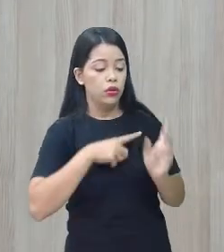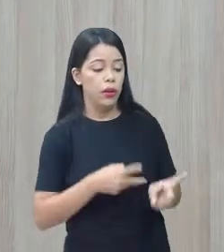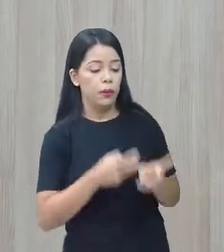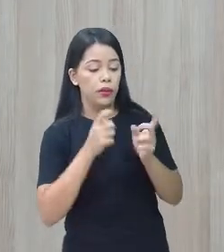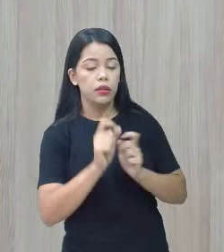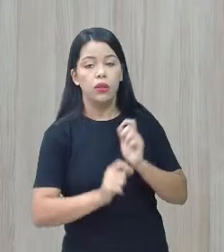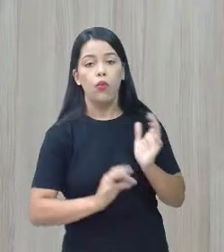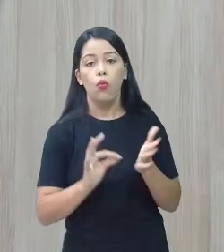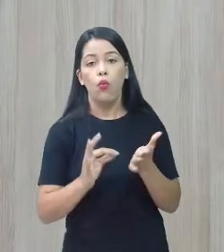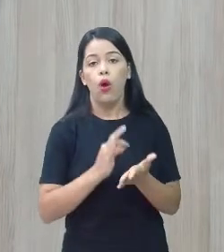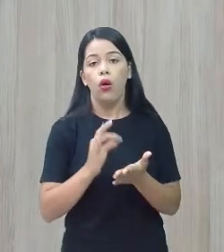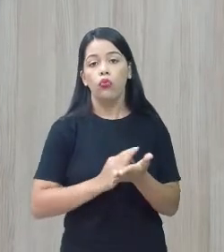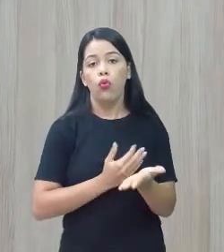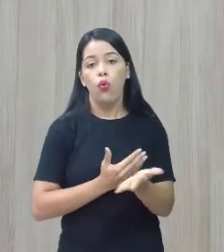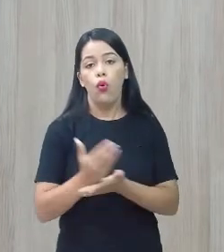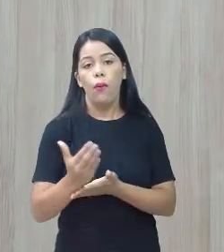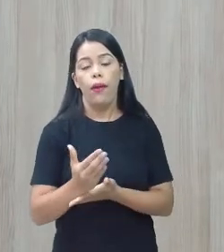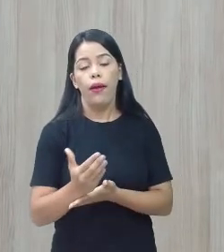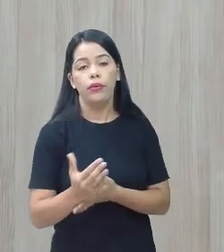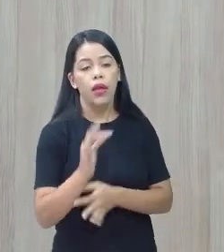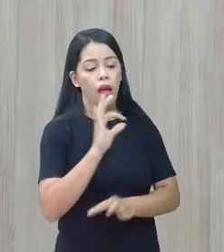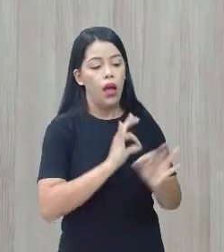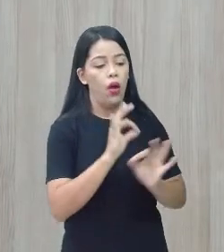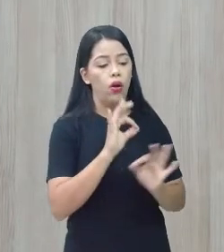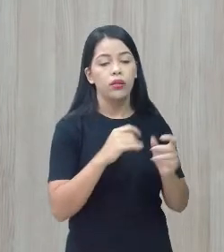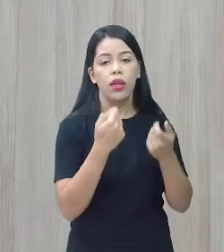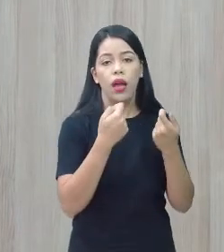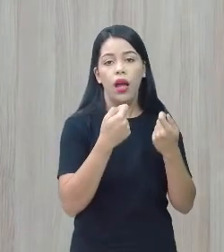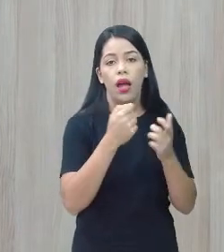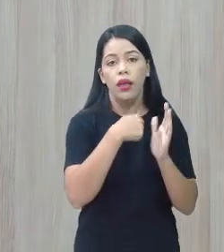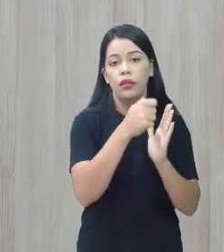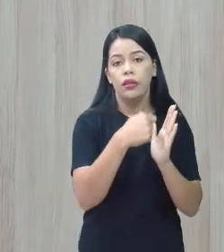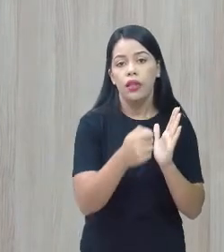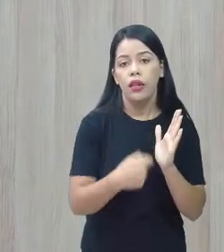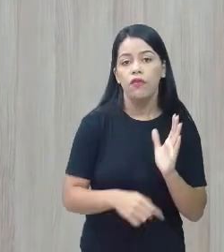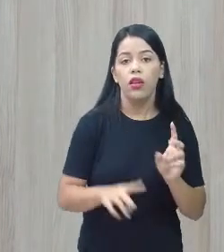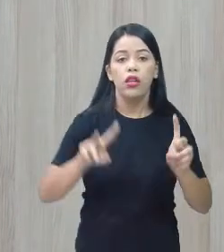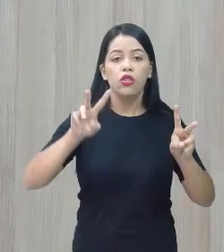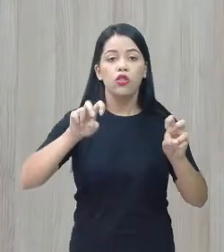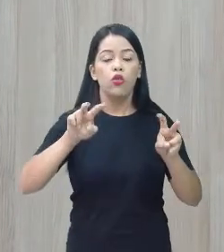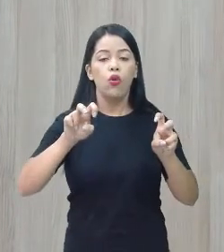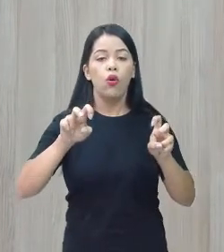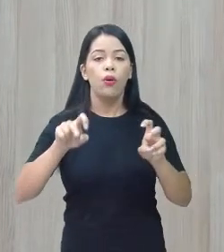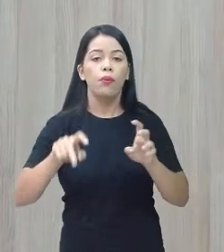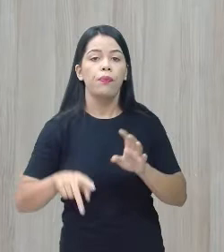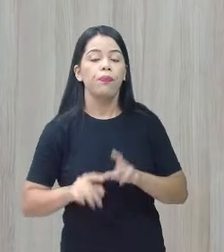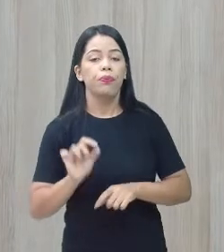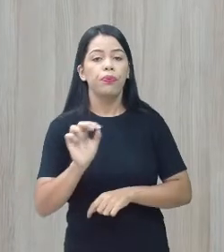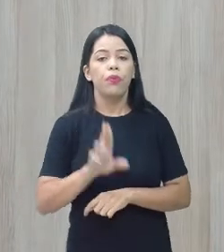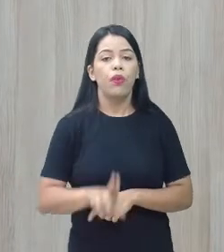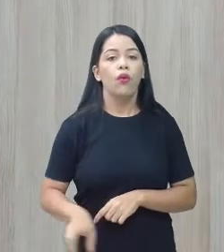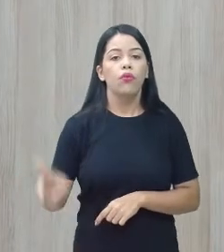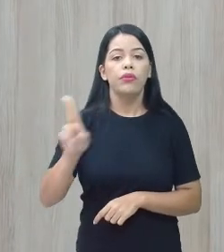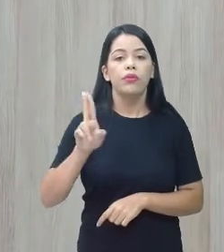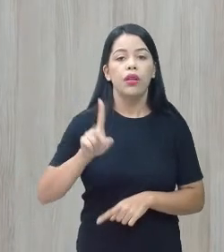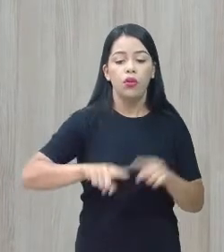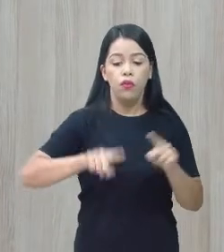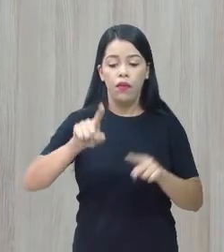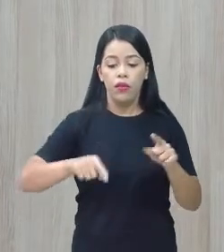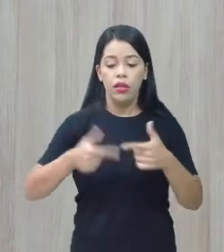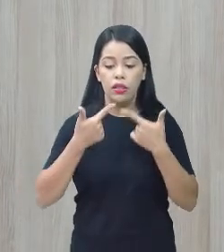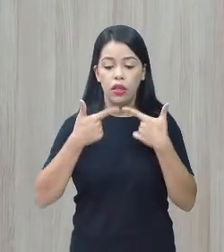ele constrói a sua produção literária usando o quê? Uma variação linguística